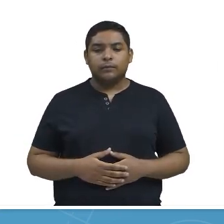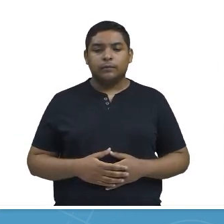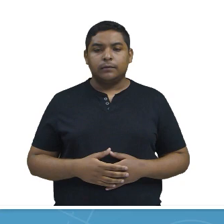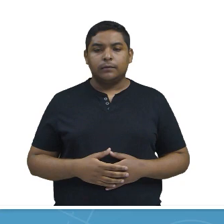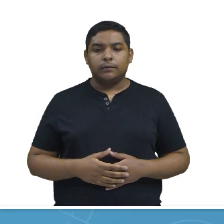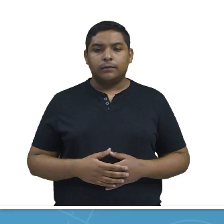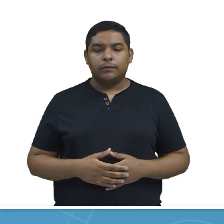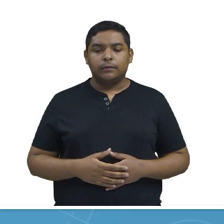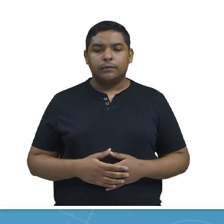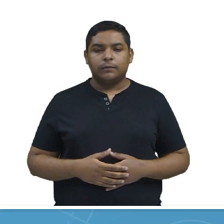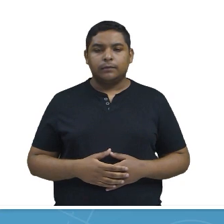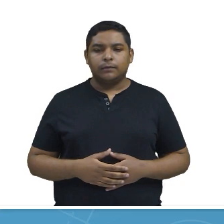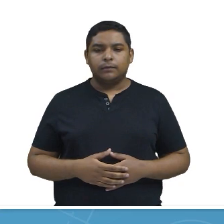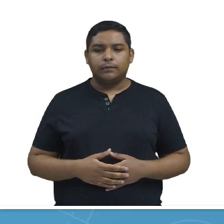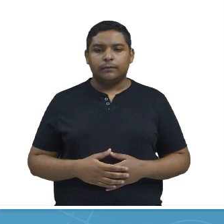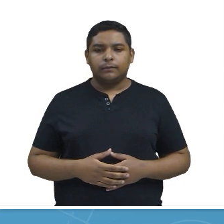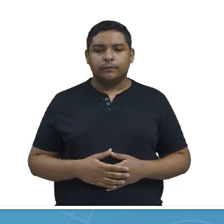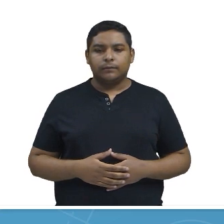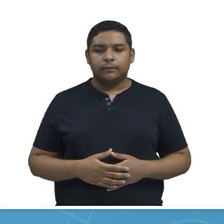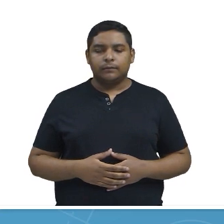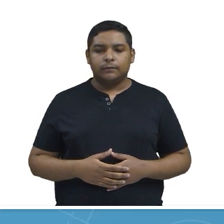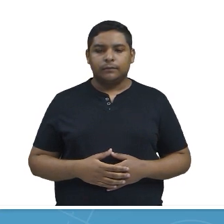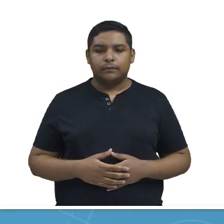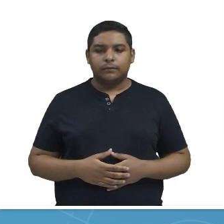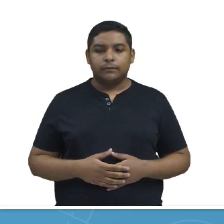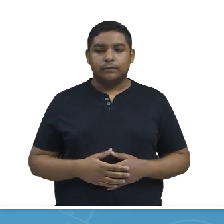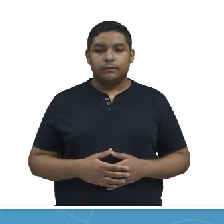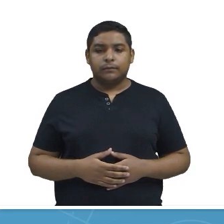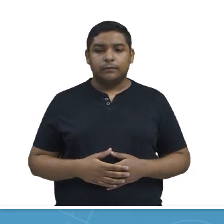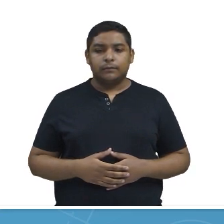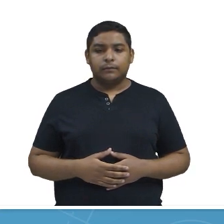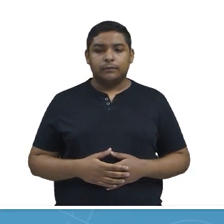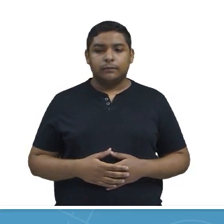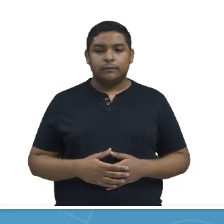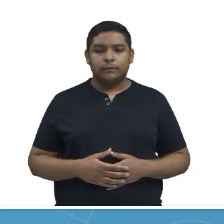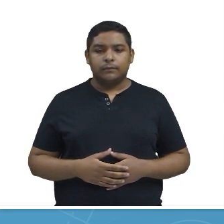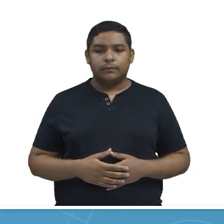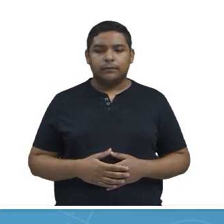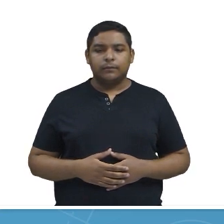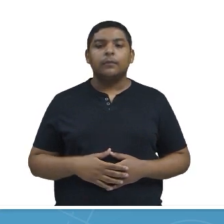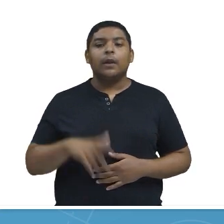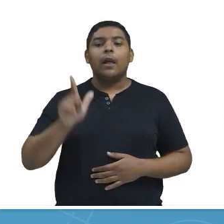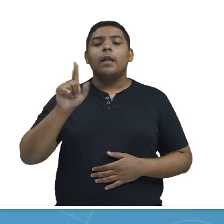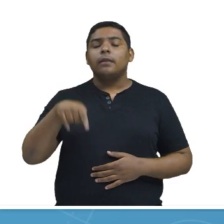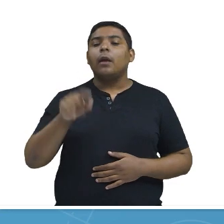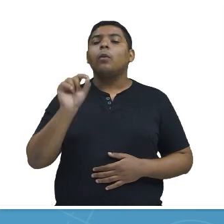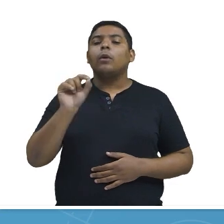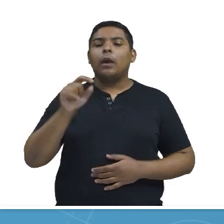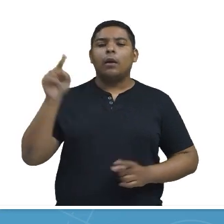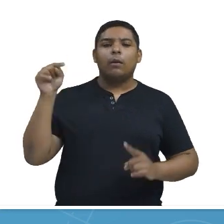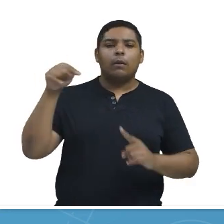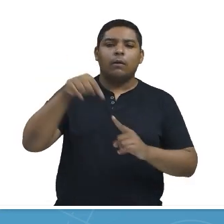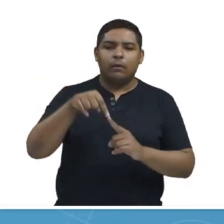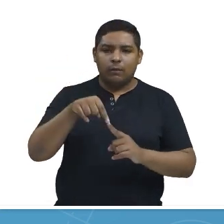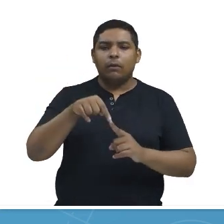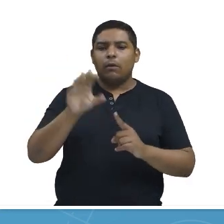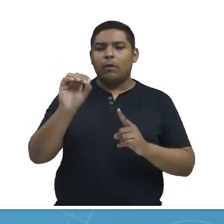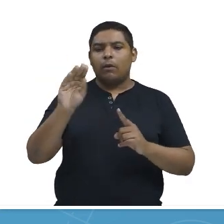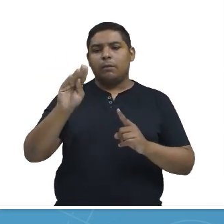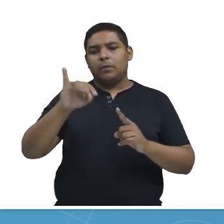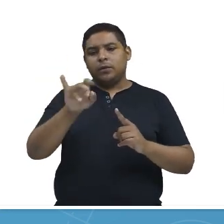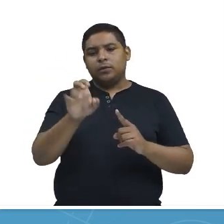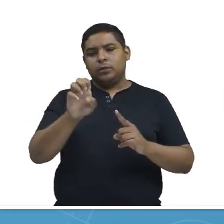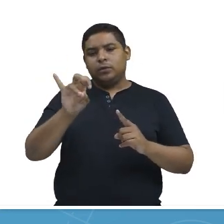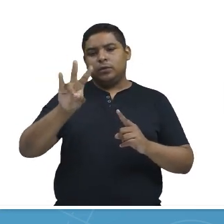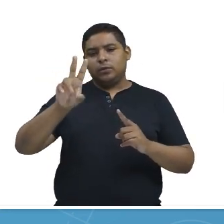depois do whose. Então, o Al Gore possui um purpose, possui um propósito. Então, Al Gore,